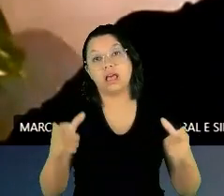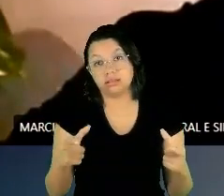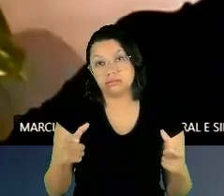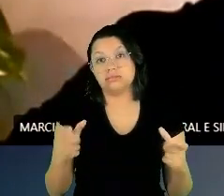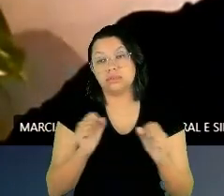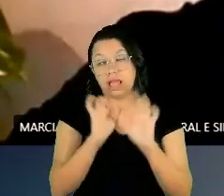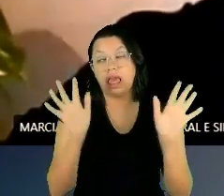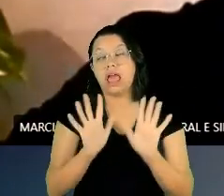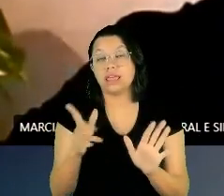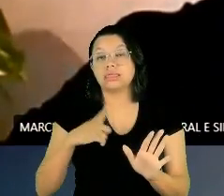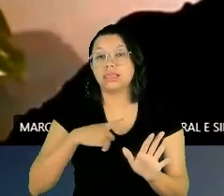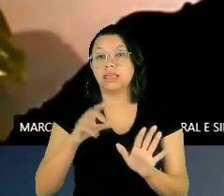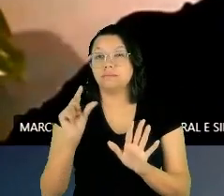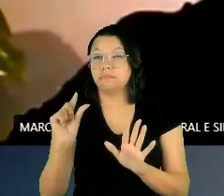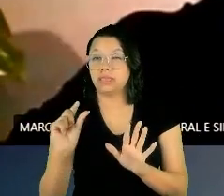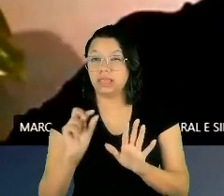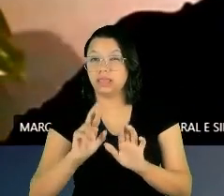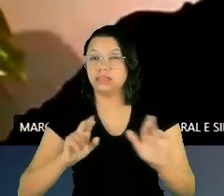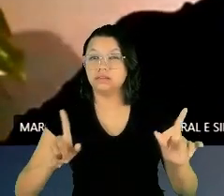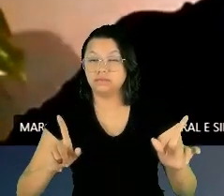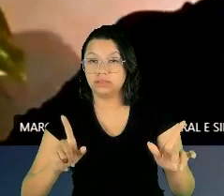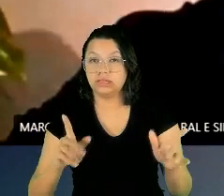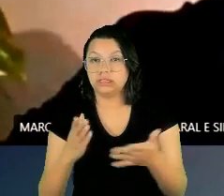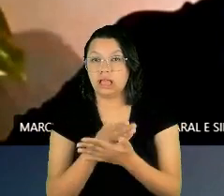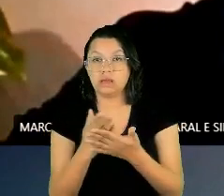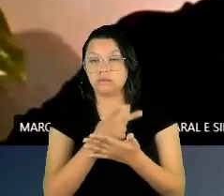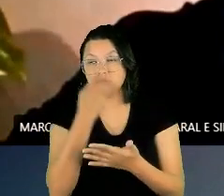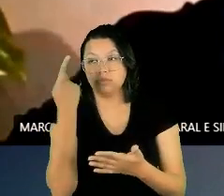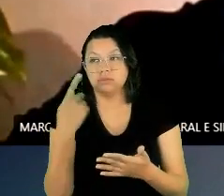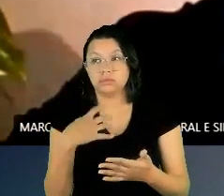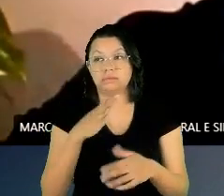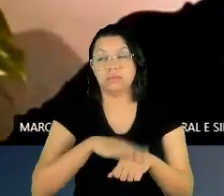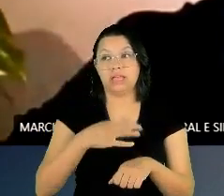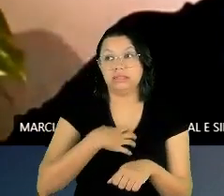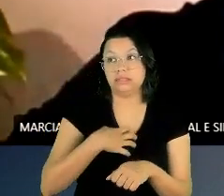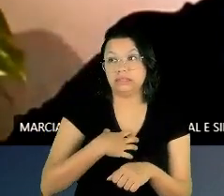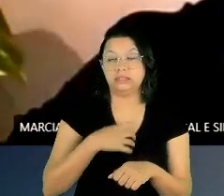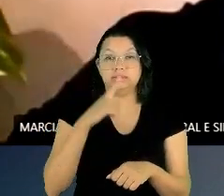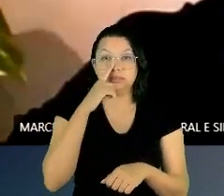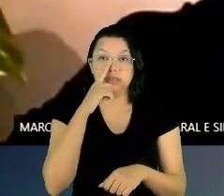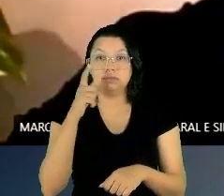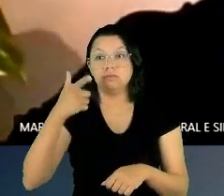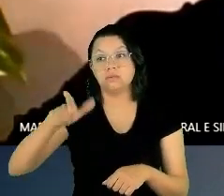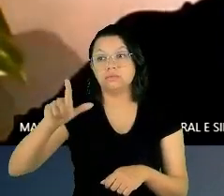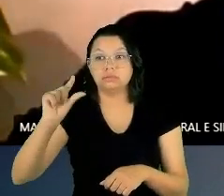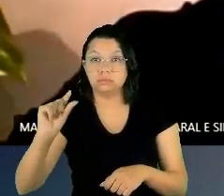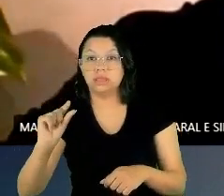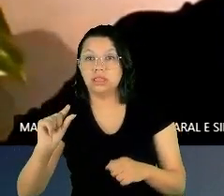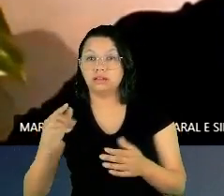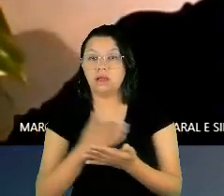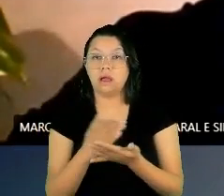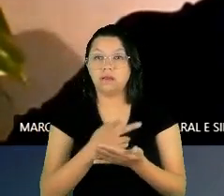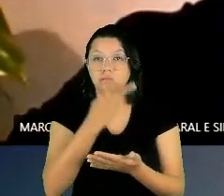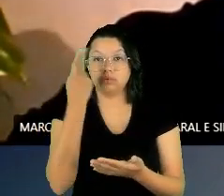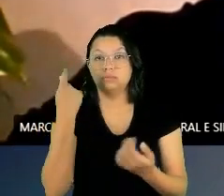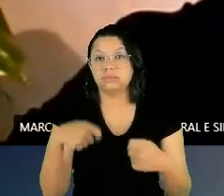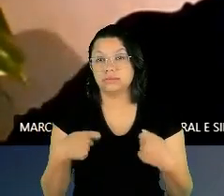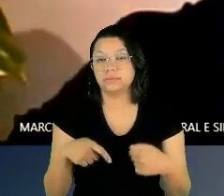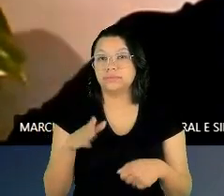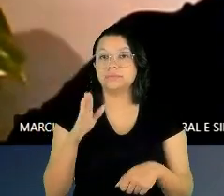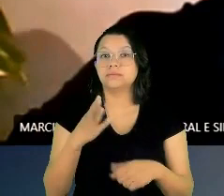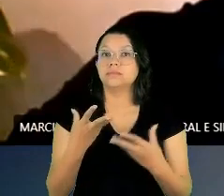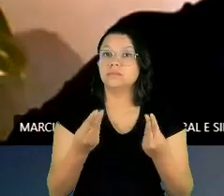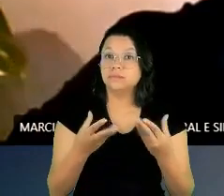né? Claro que tem pequenas diferenças individuais, algumas pessoas são menos sensíveis a risco, outras mais sensíveis a risco, então algumas